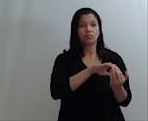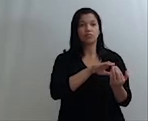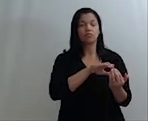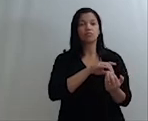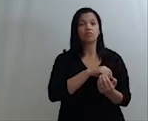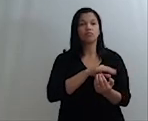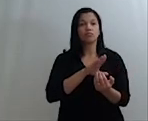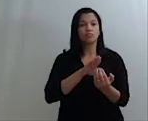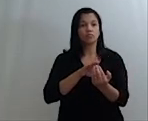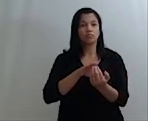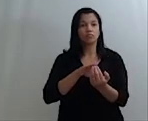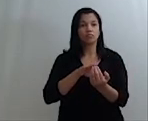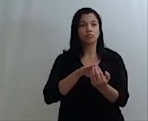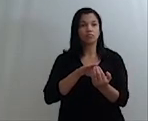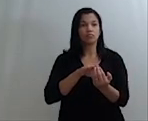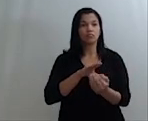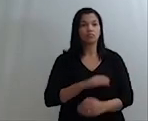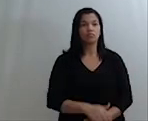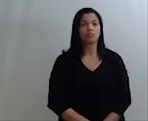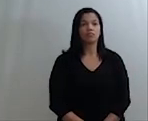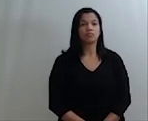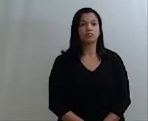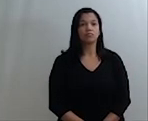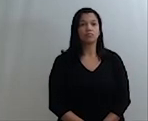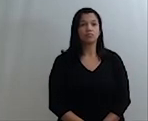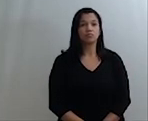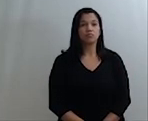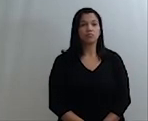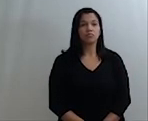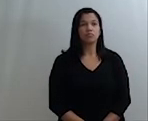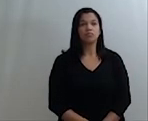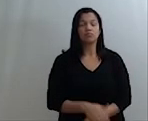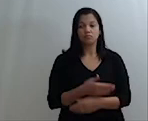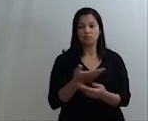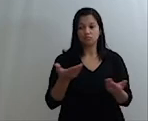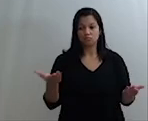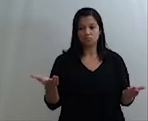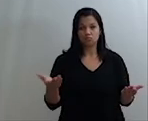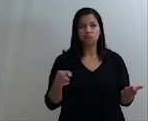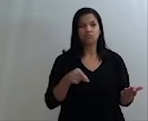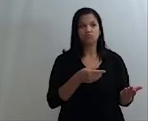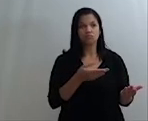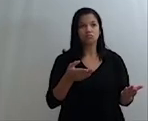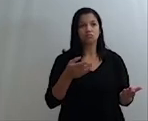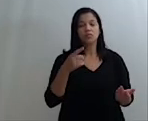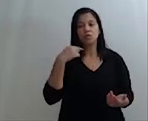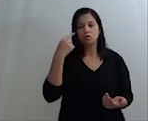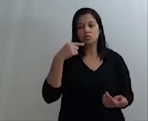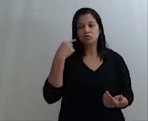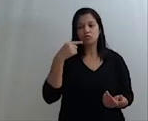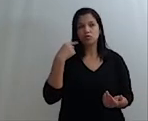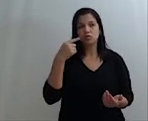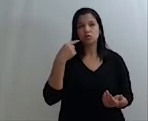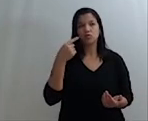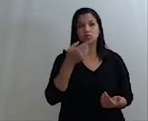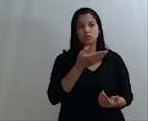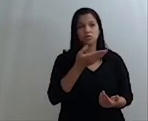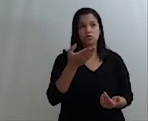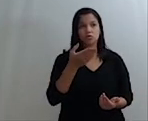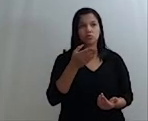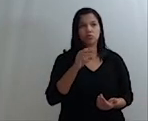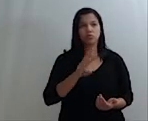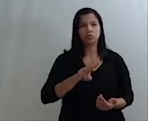Ministra Laurita Vaz é senhor presidente senos ministros eu Saúdo o advogado pelo Dr willam César